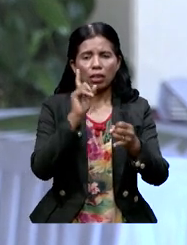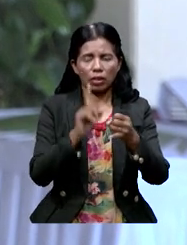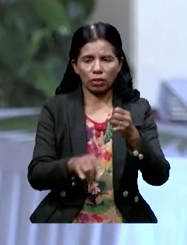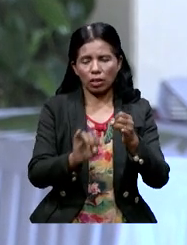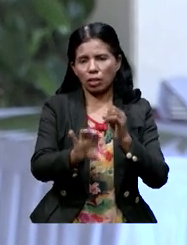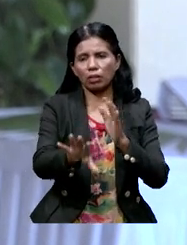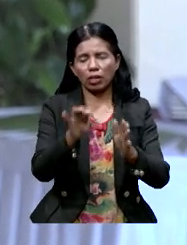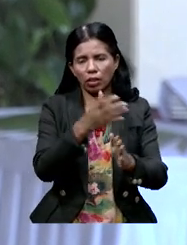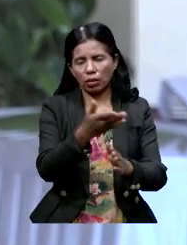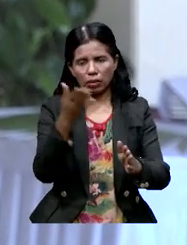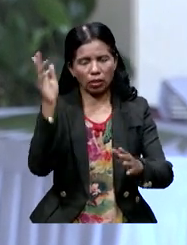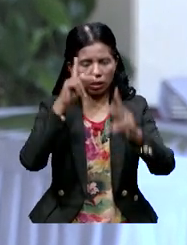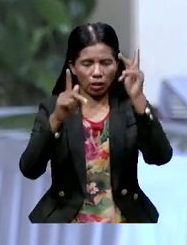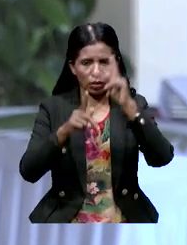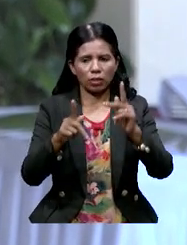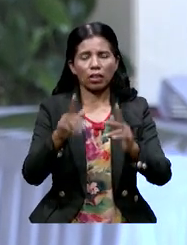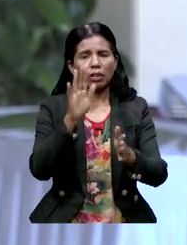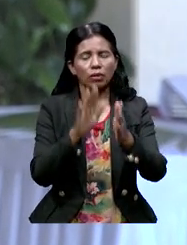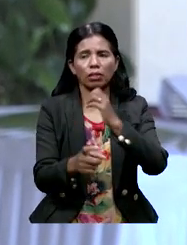caso indulto ne kan antes lei ne